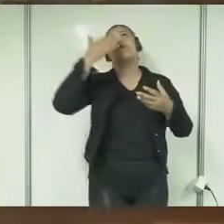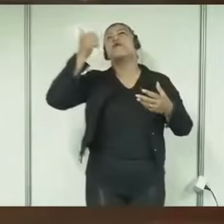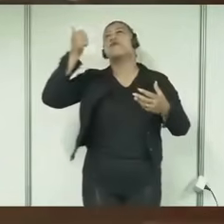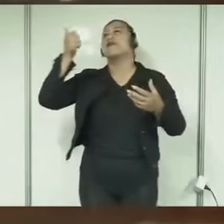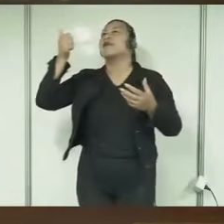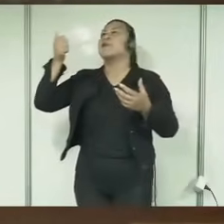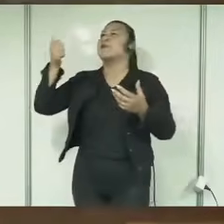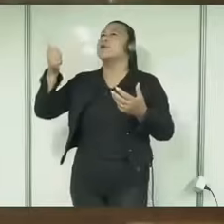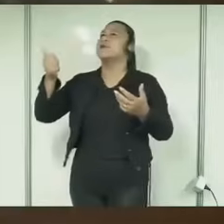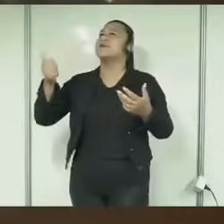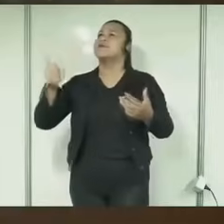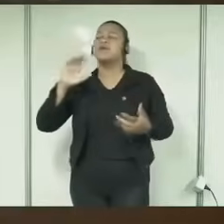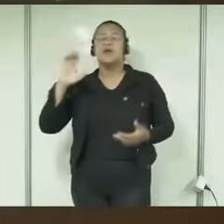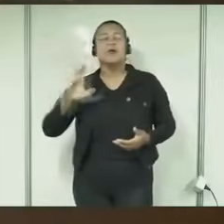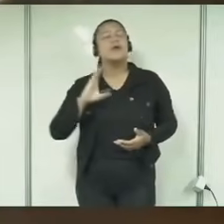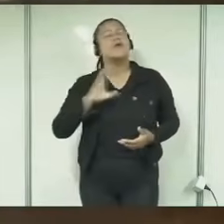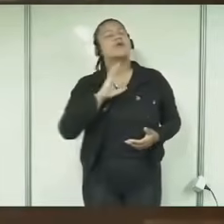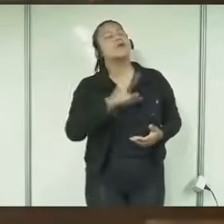Fruto do